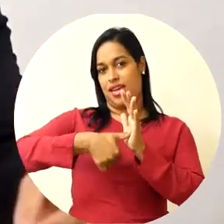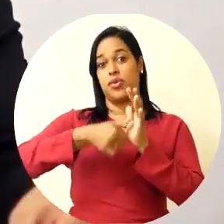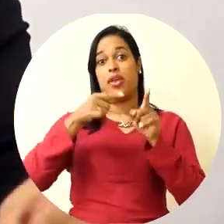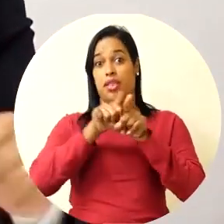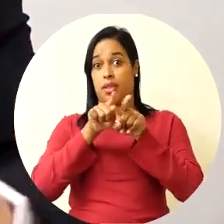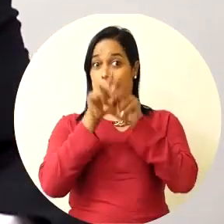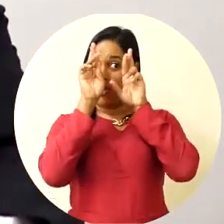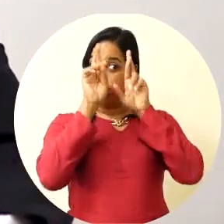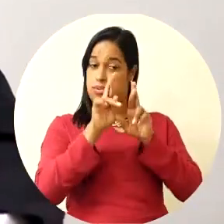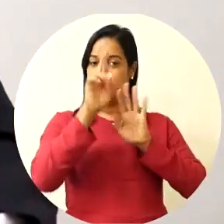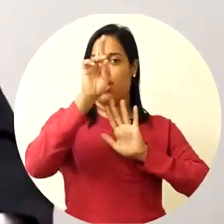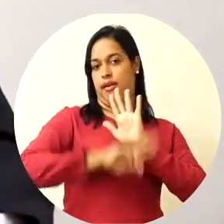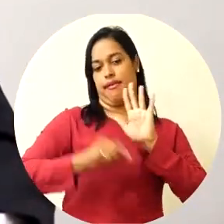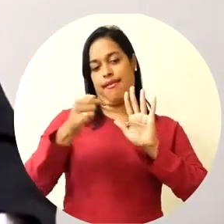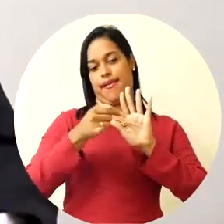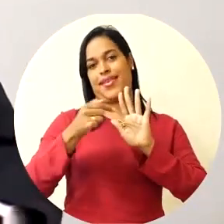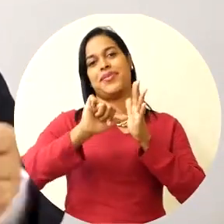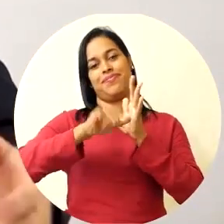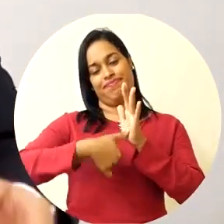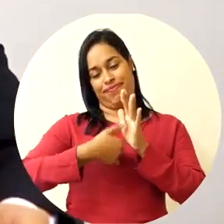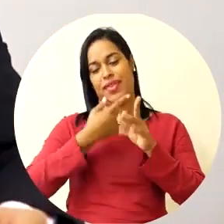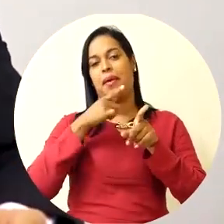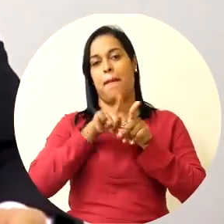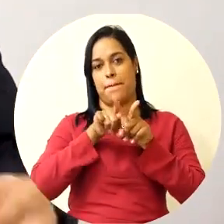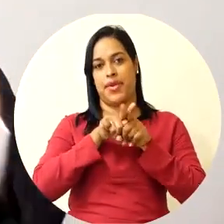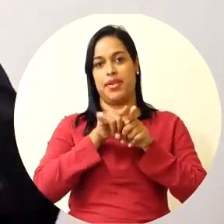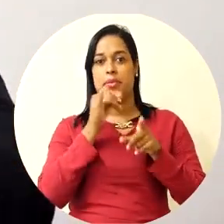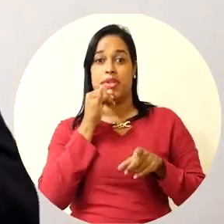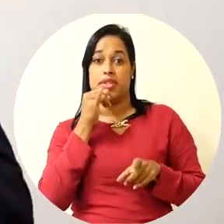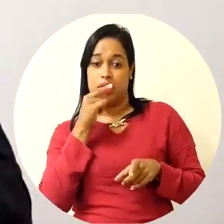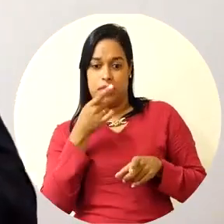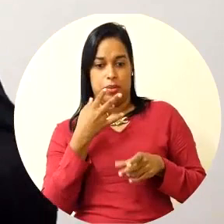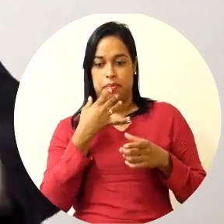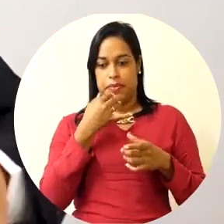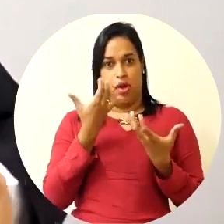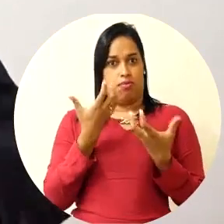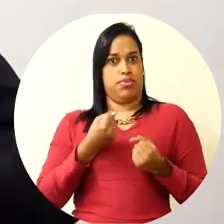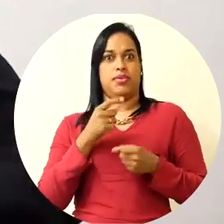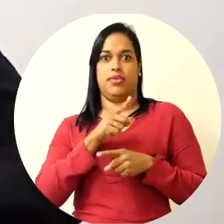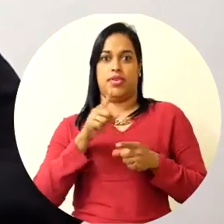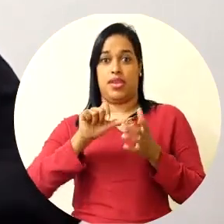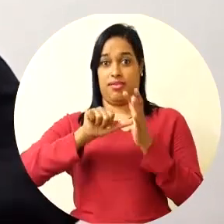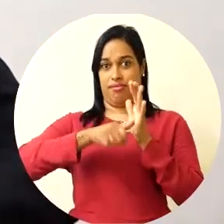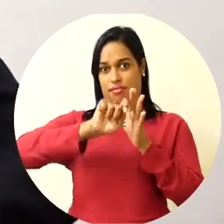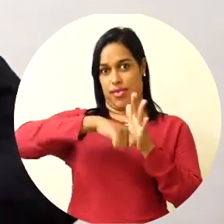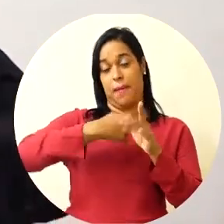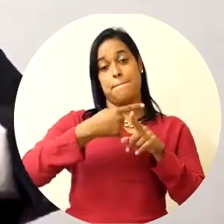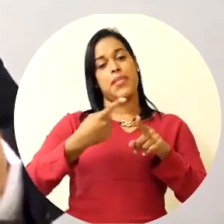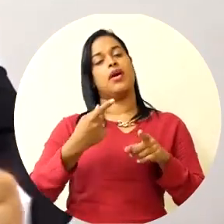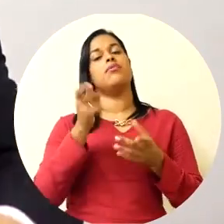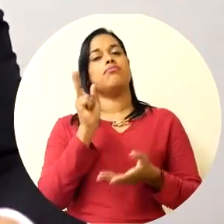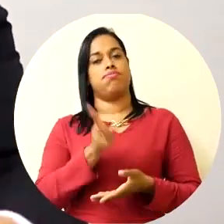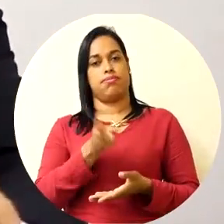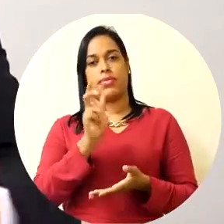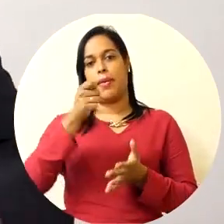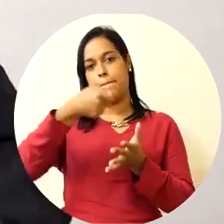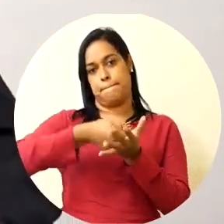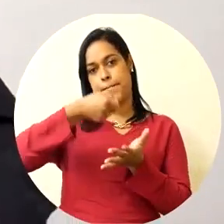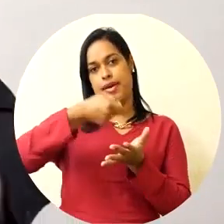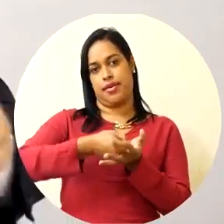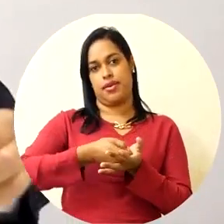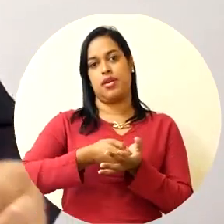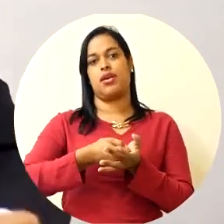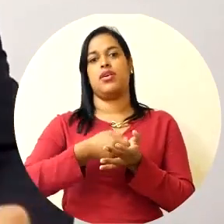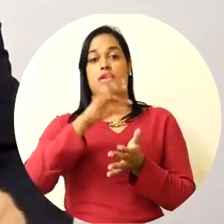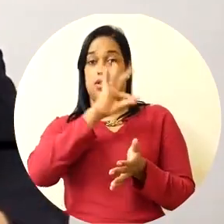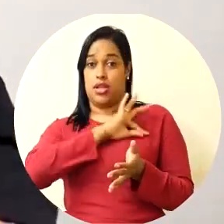e da obediência às normas sindicais. Por quê? Você pode não fazer parte, você não ser associado, mas você deve pagar,